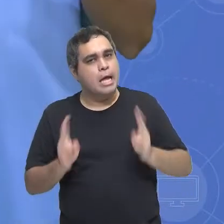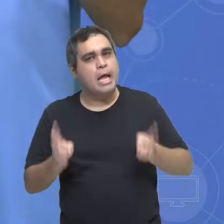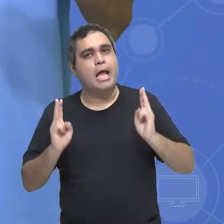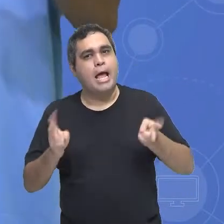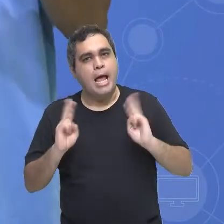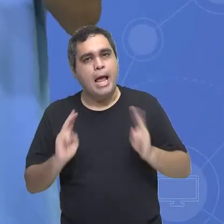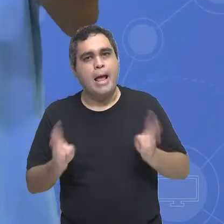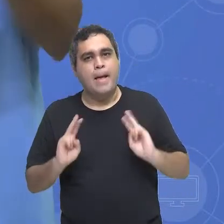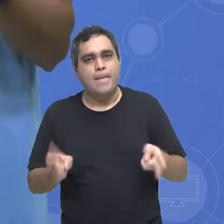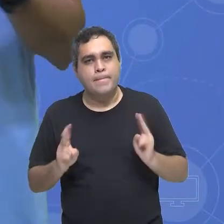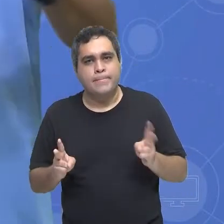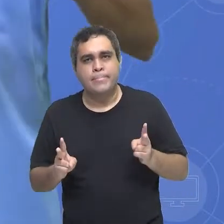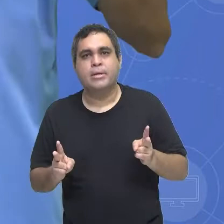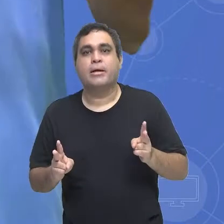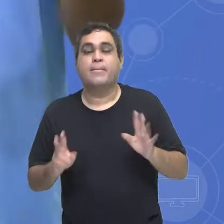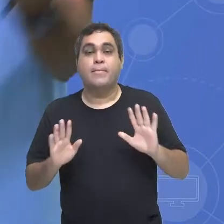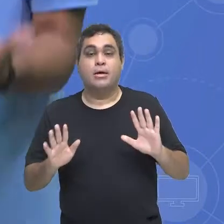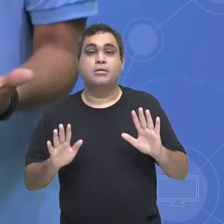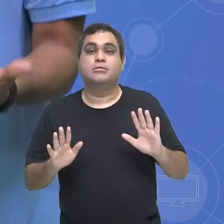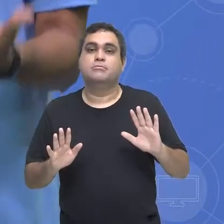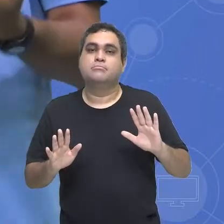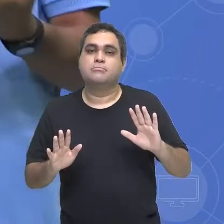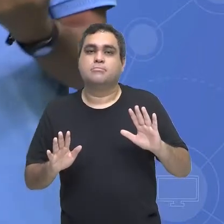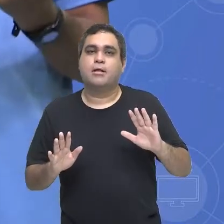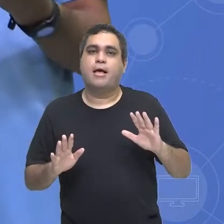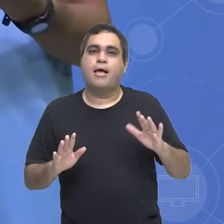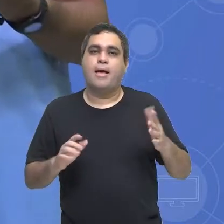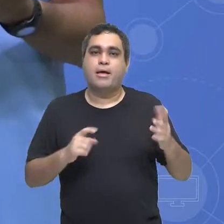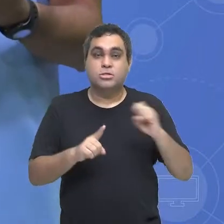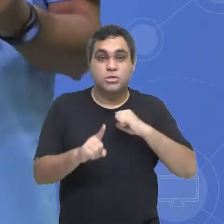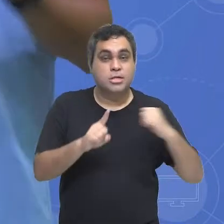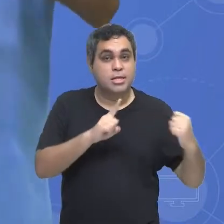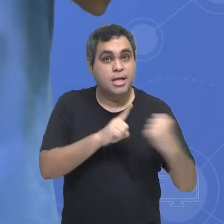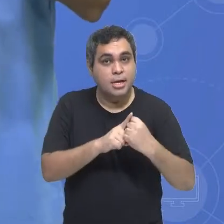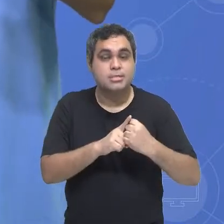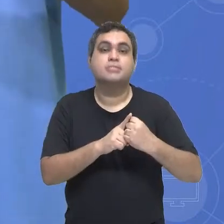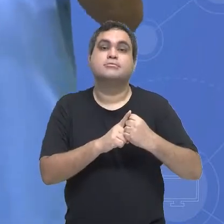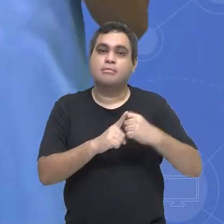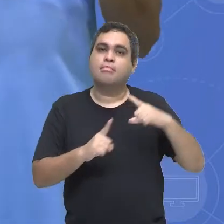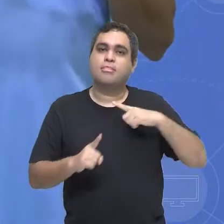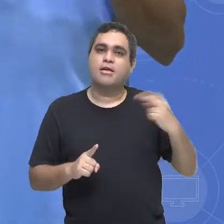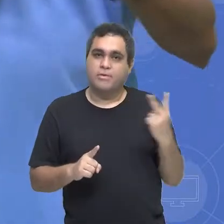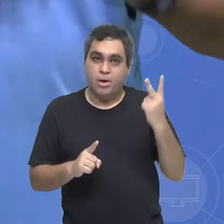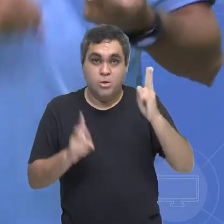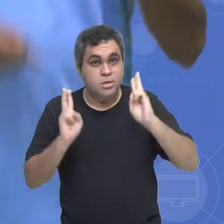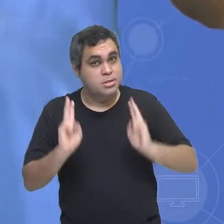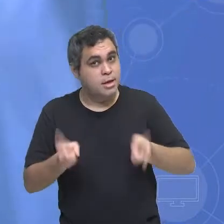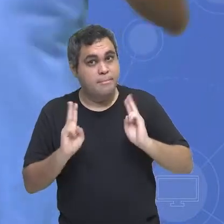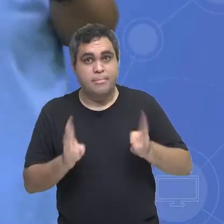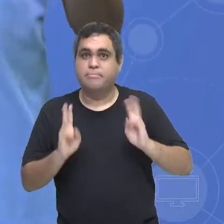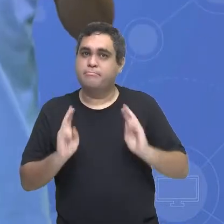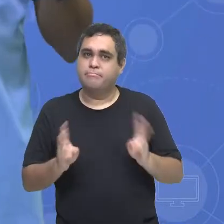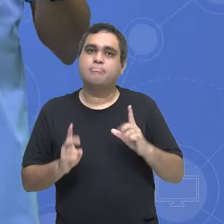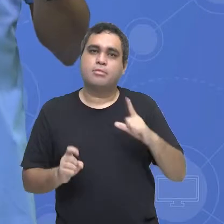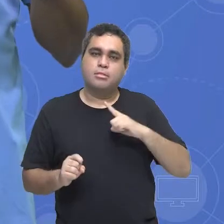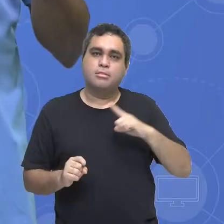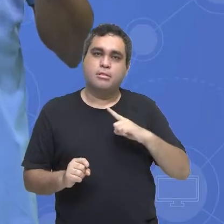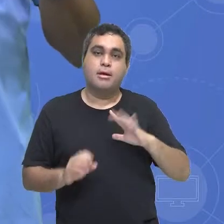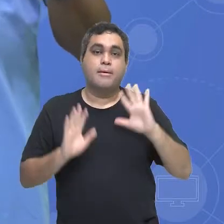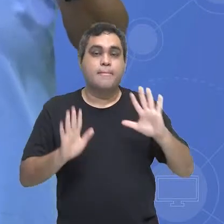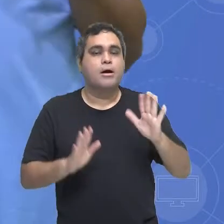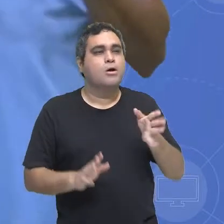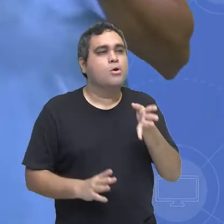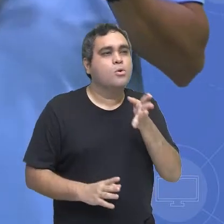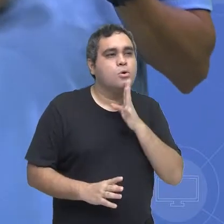que são valores básicos para uma convivência dentro de uma sociedade, né? Só que não adianta eu ter o conhecimento desses